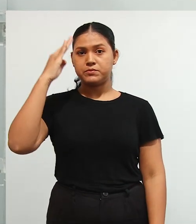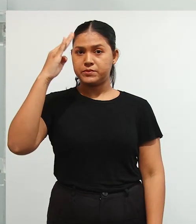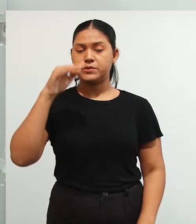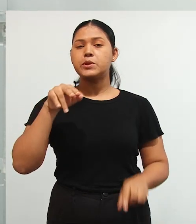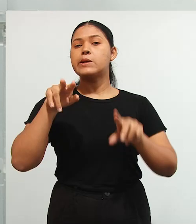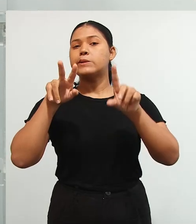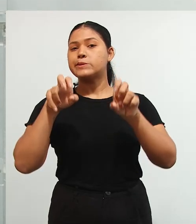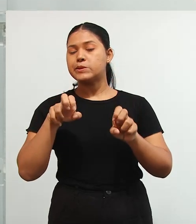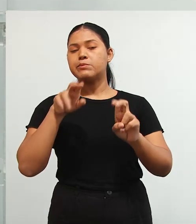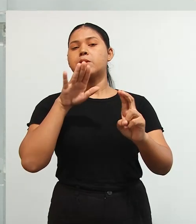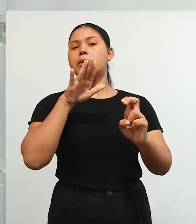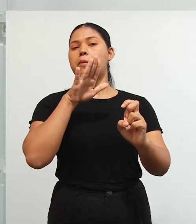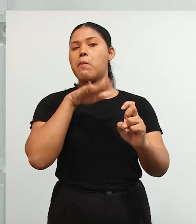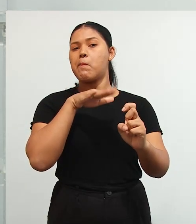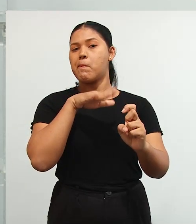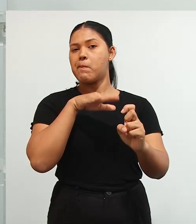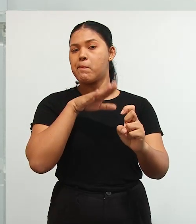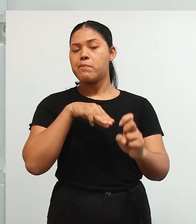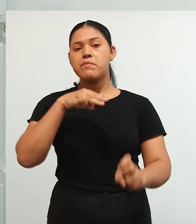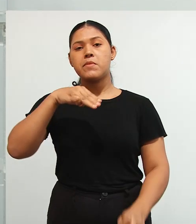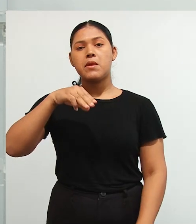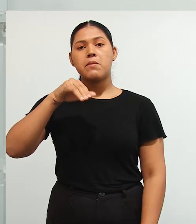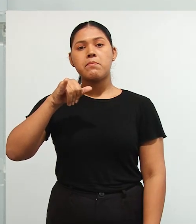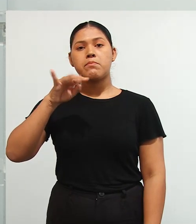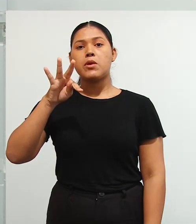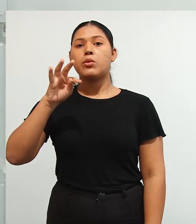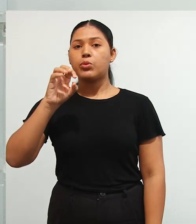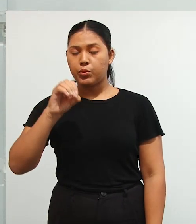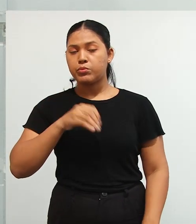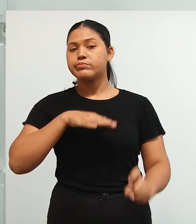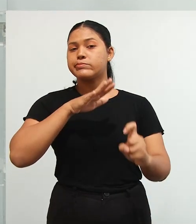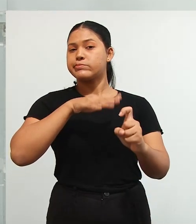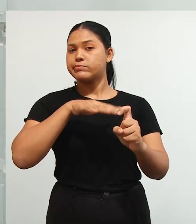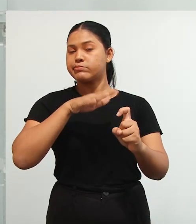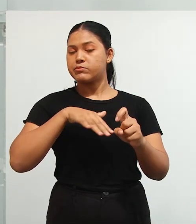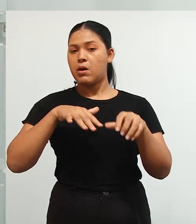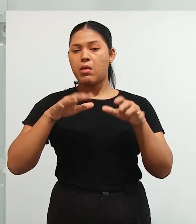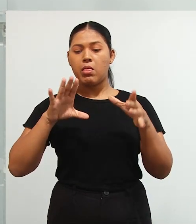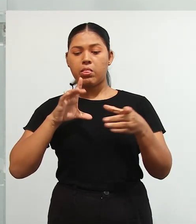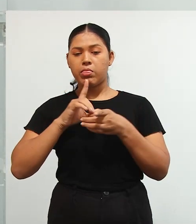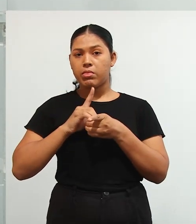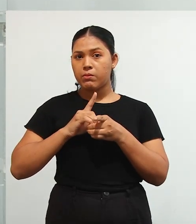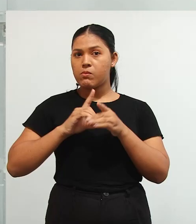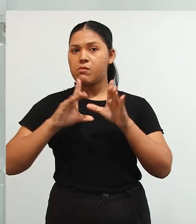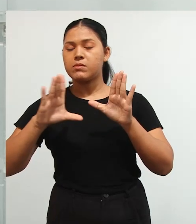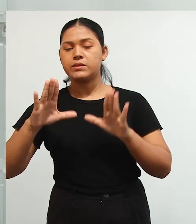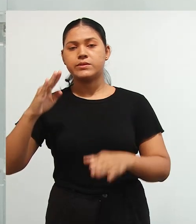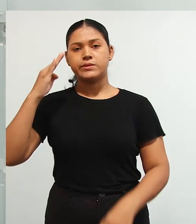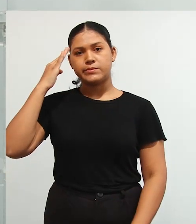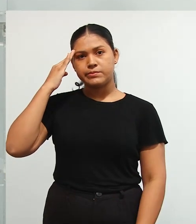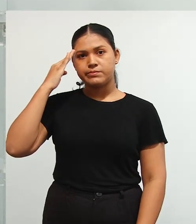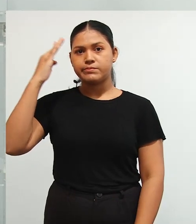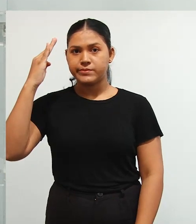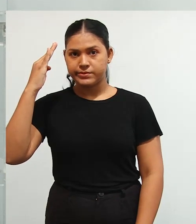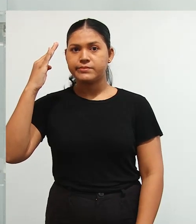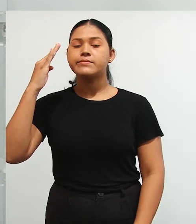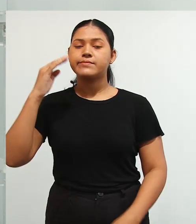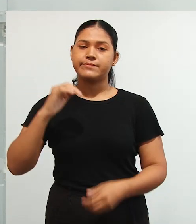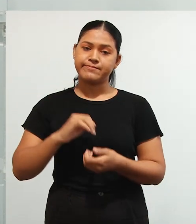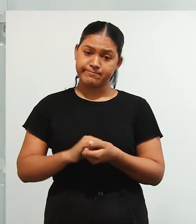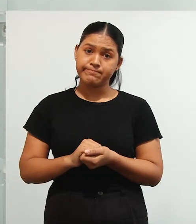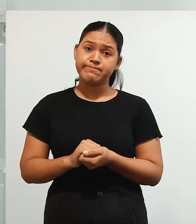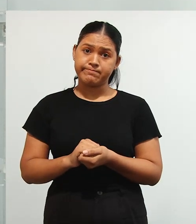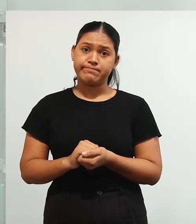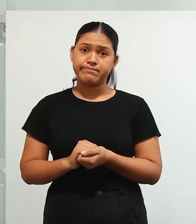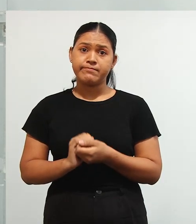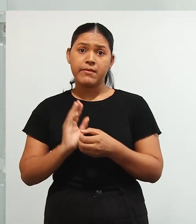da democracia racial é fortemente estimulado e, entre aspas, vendido tanto para dentro